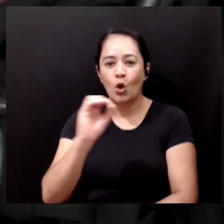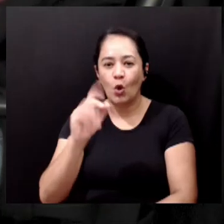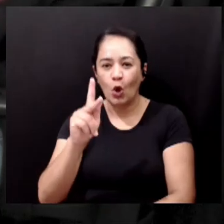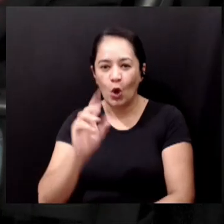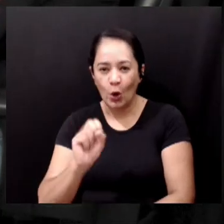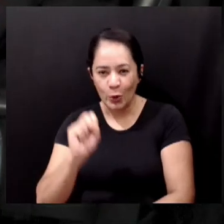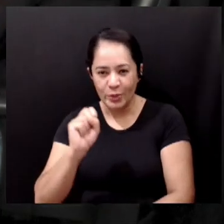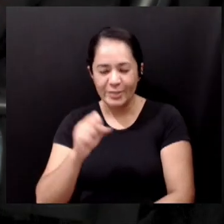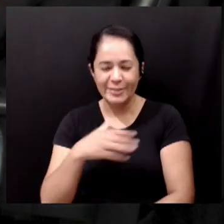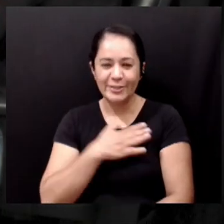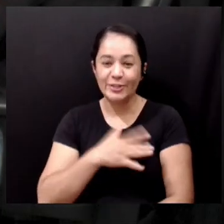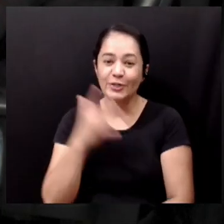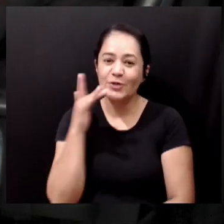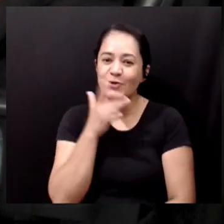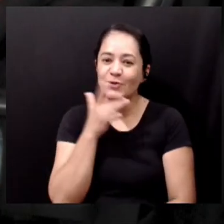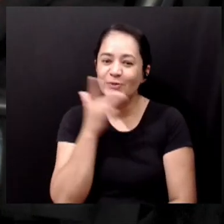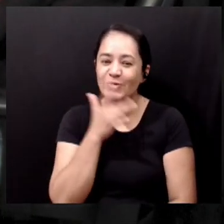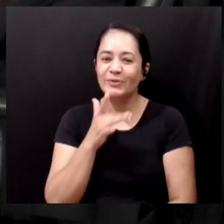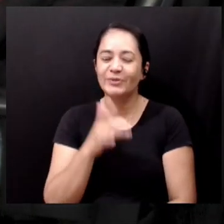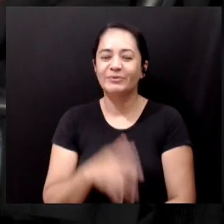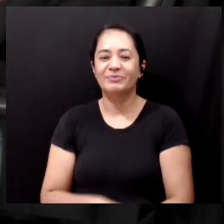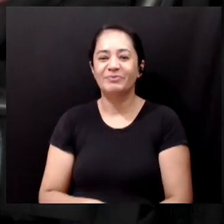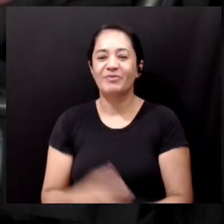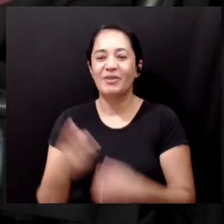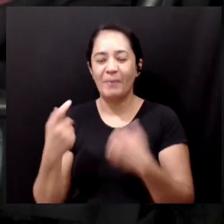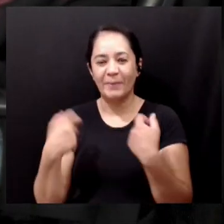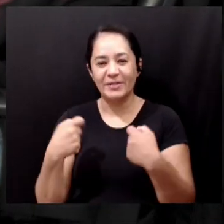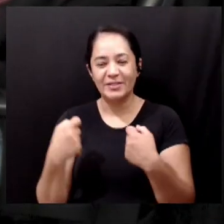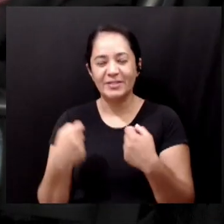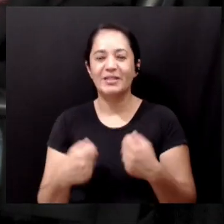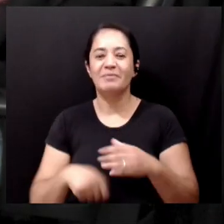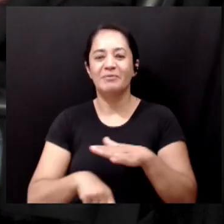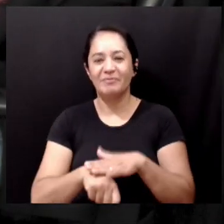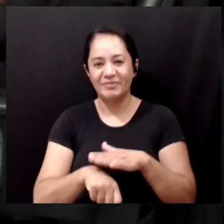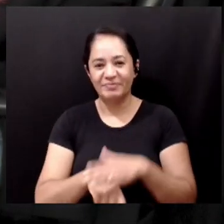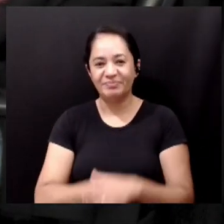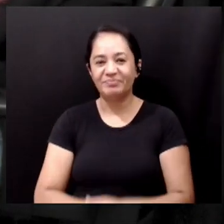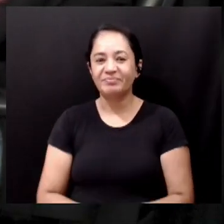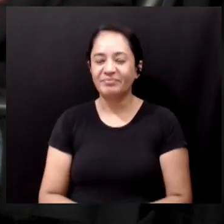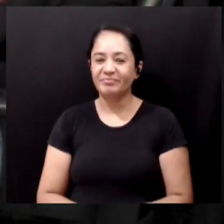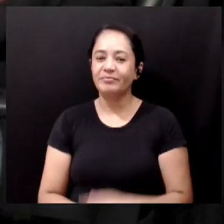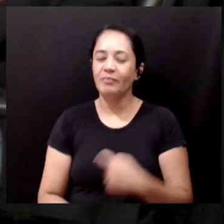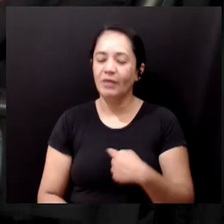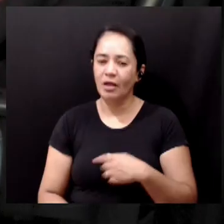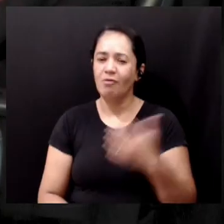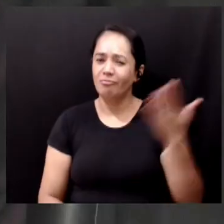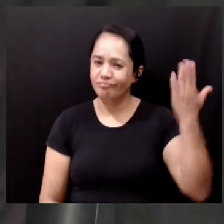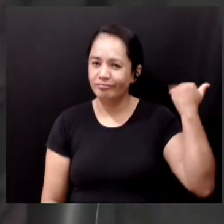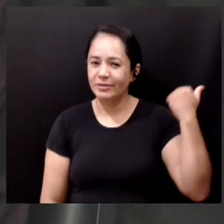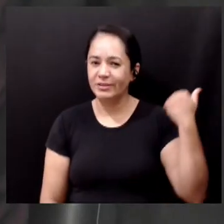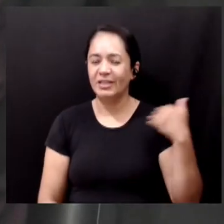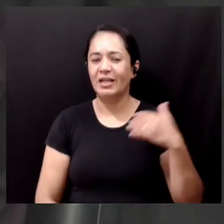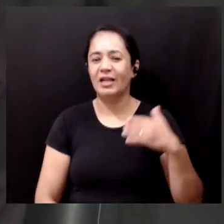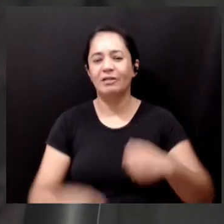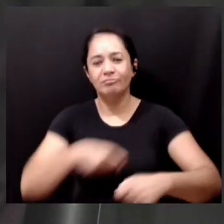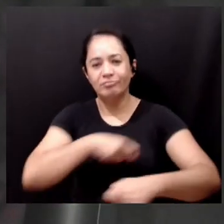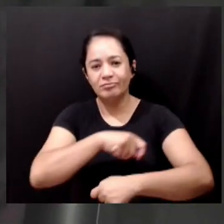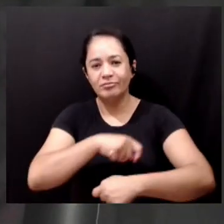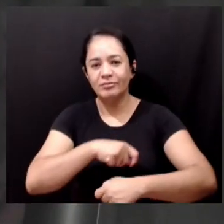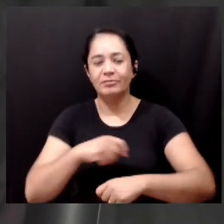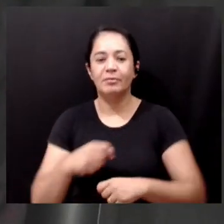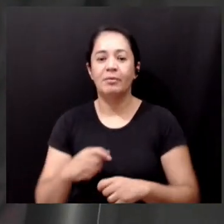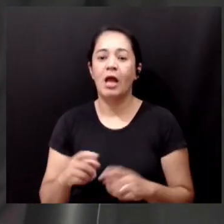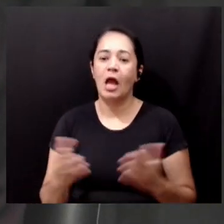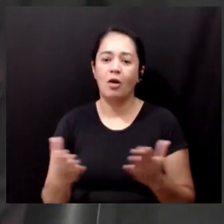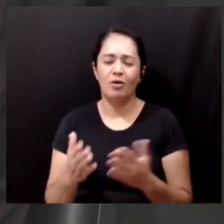Temos que voltar a fazer essas receitas aí. Fazer as receitas. Eu me arriscava mais antigamente na cozinha, hoje já não tanto. Mas